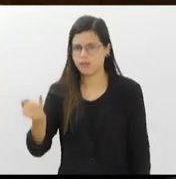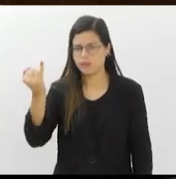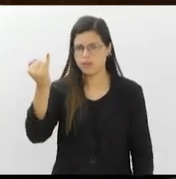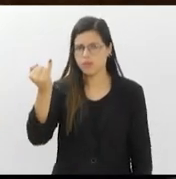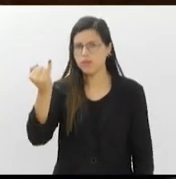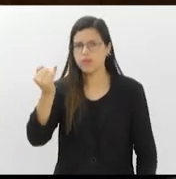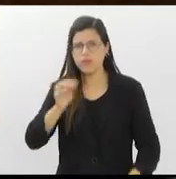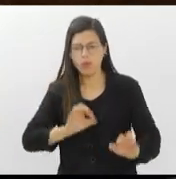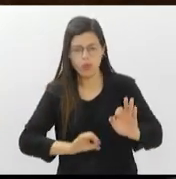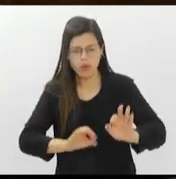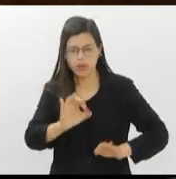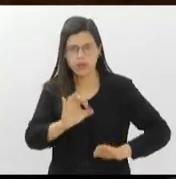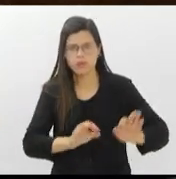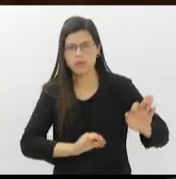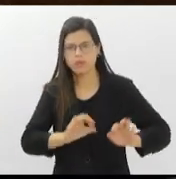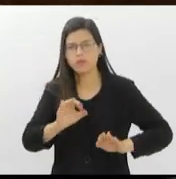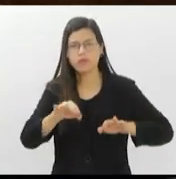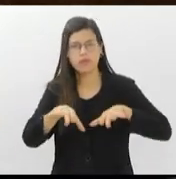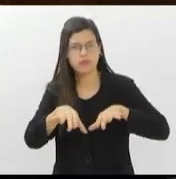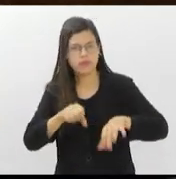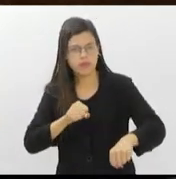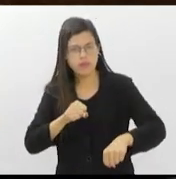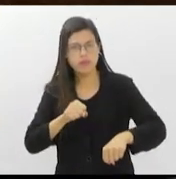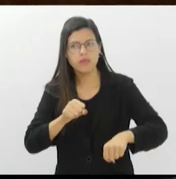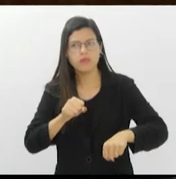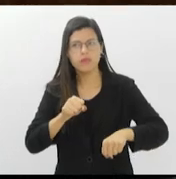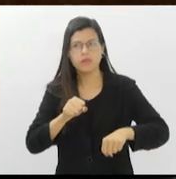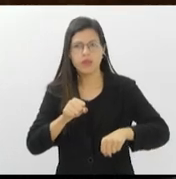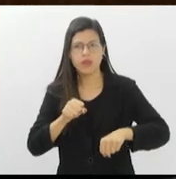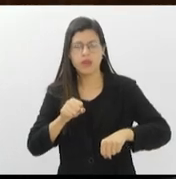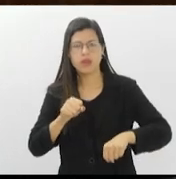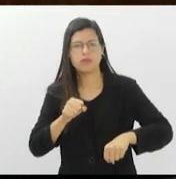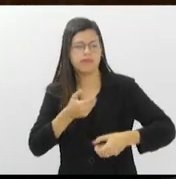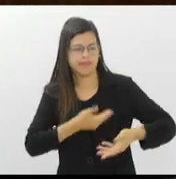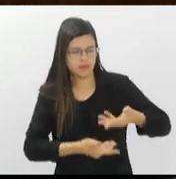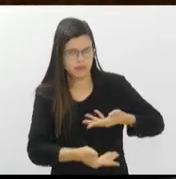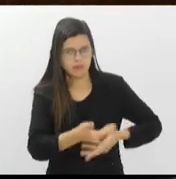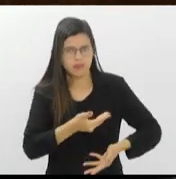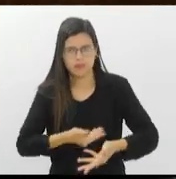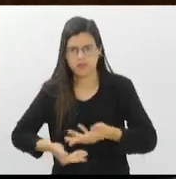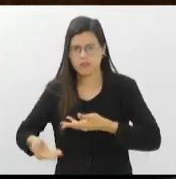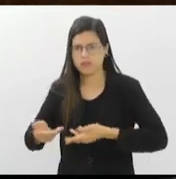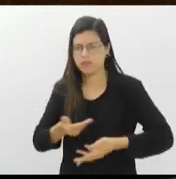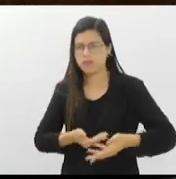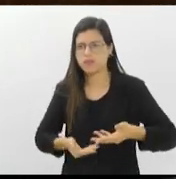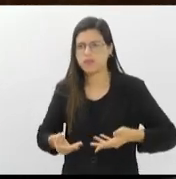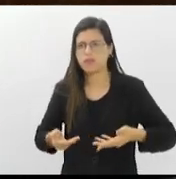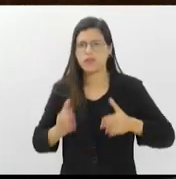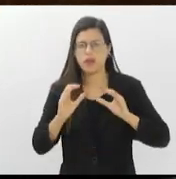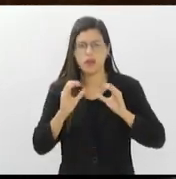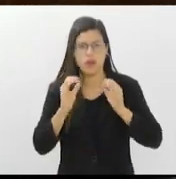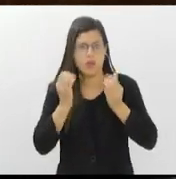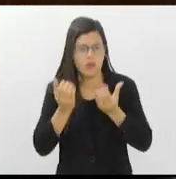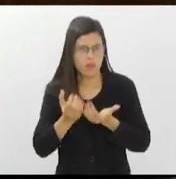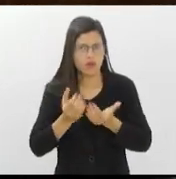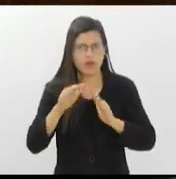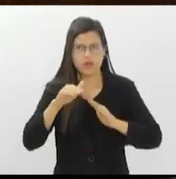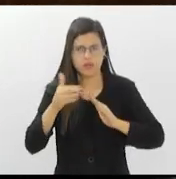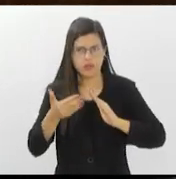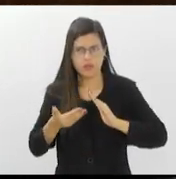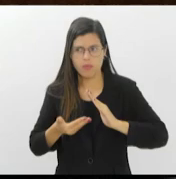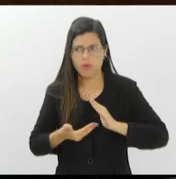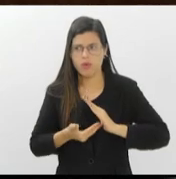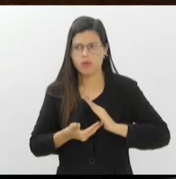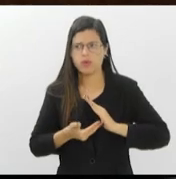de organização, de formação, de articulação entre as comunidades quilombolas, não é? Aqui no nosso